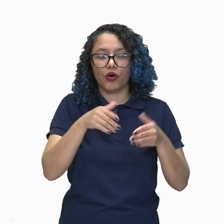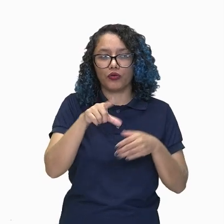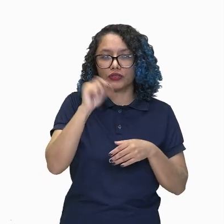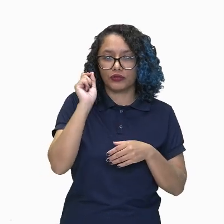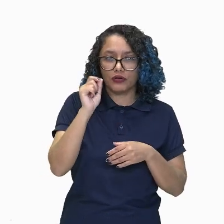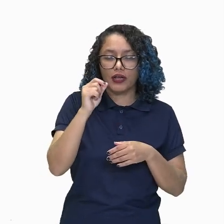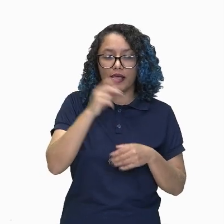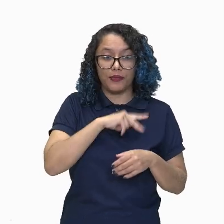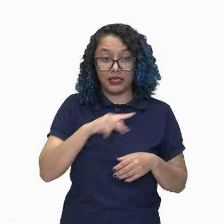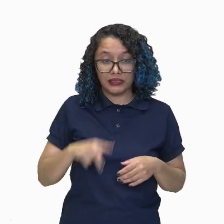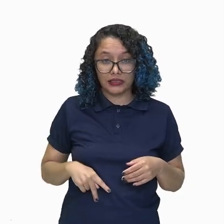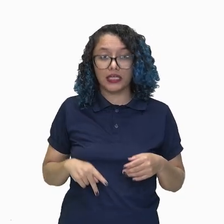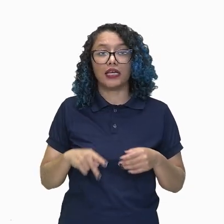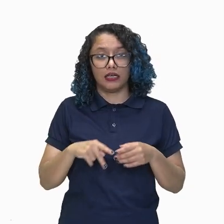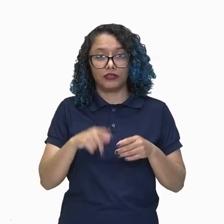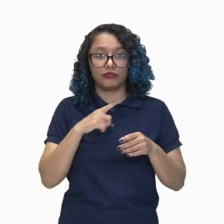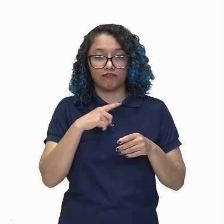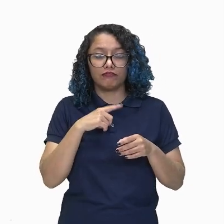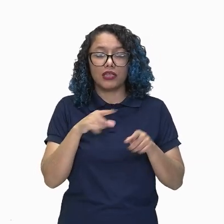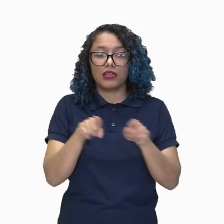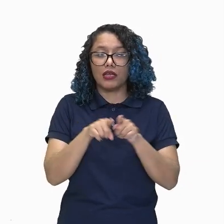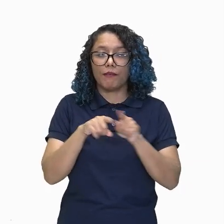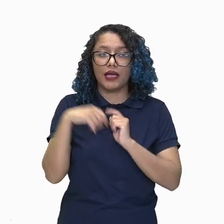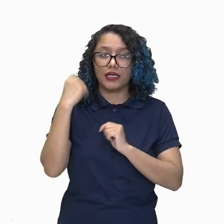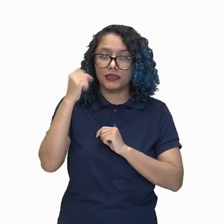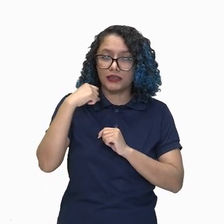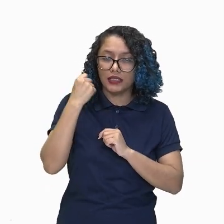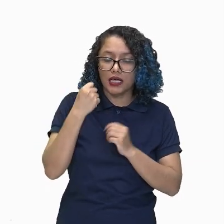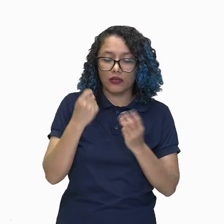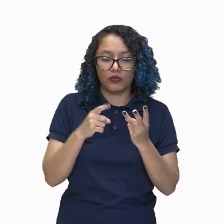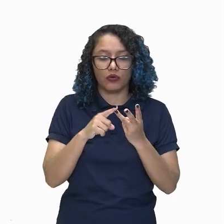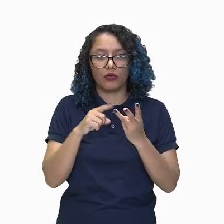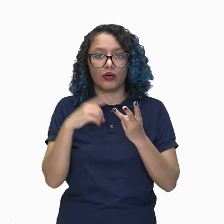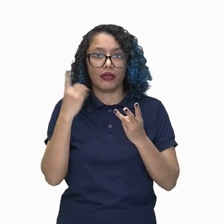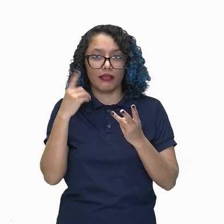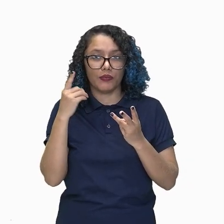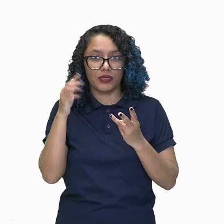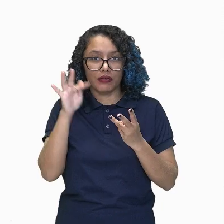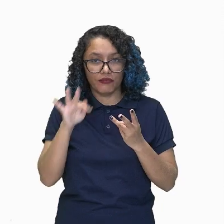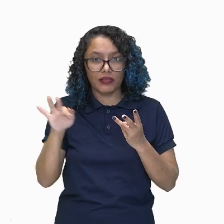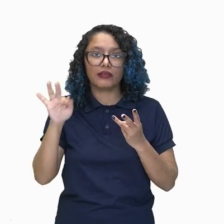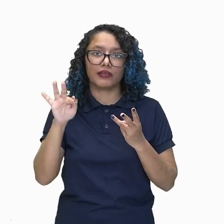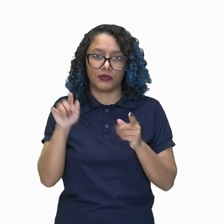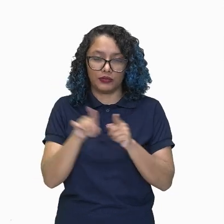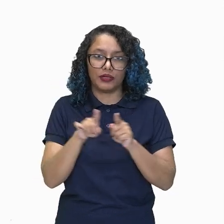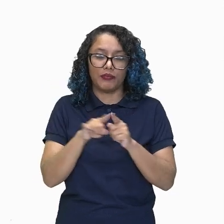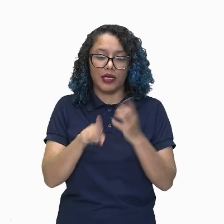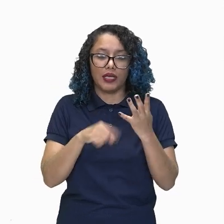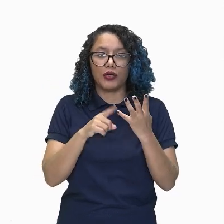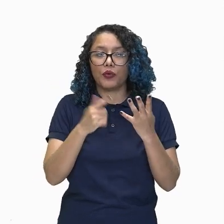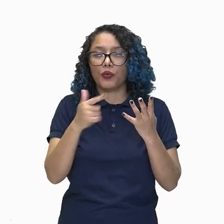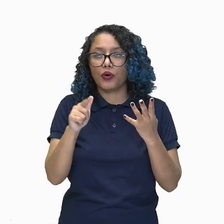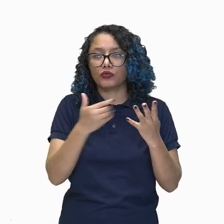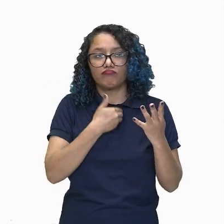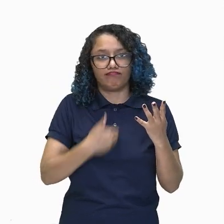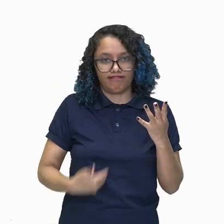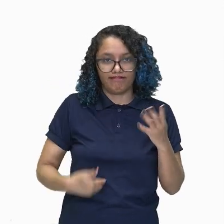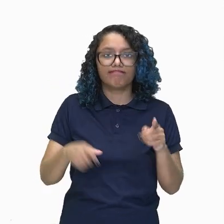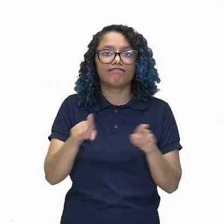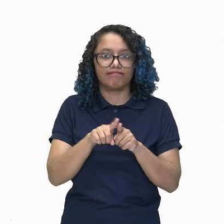presidenciais, no caso, para presidente, para senadores e deputados federais, né? E também para